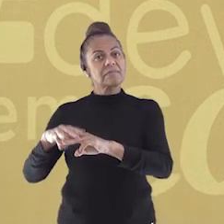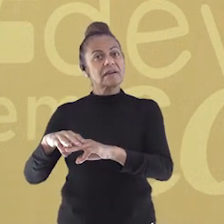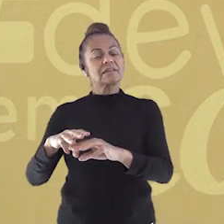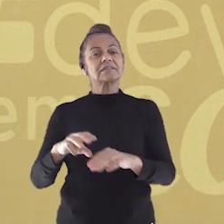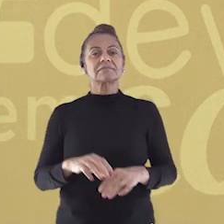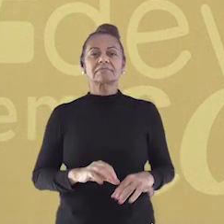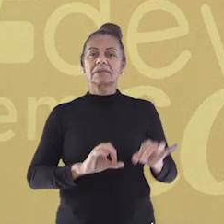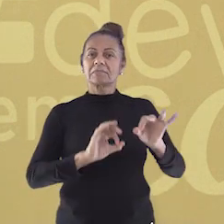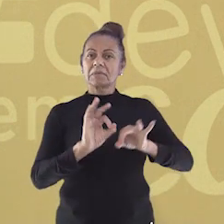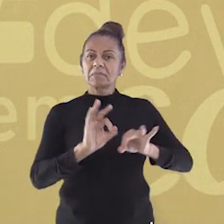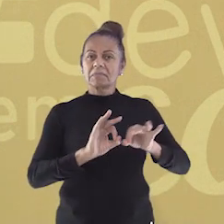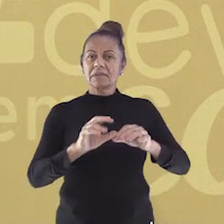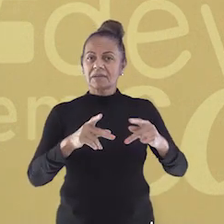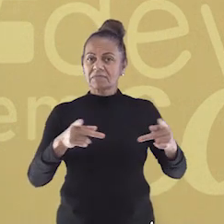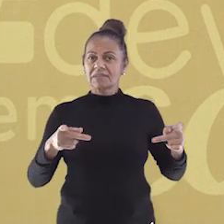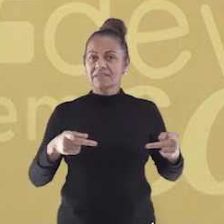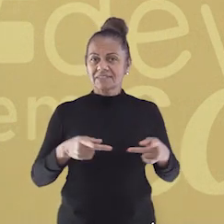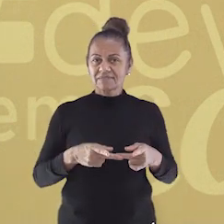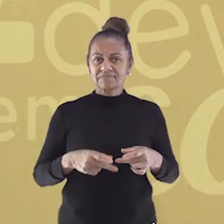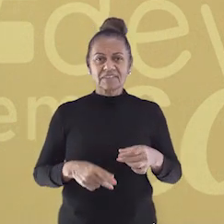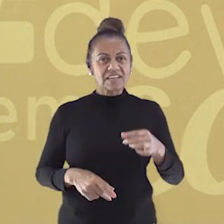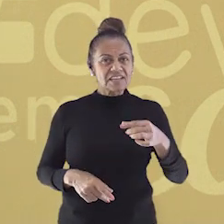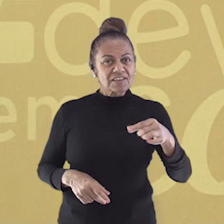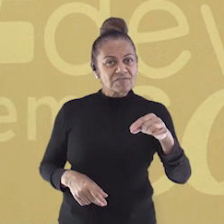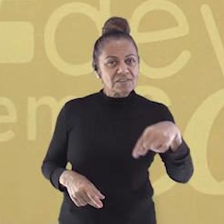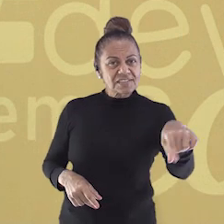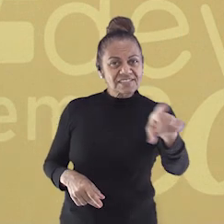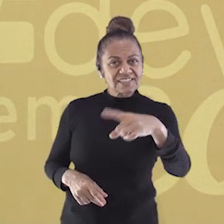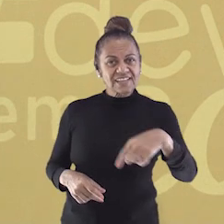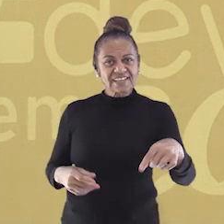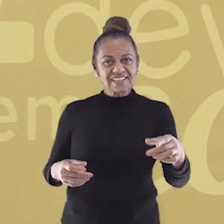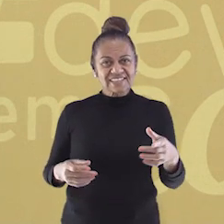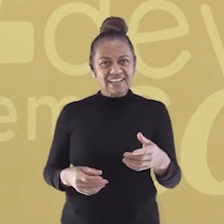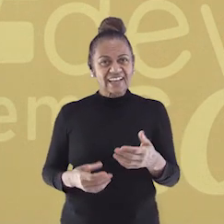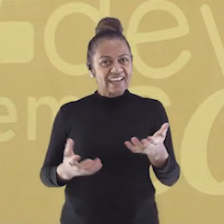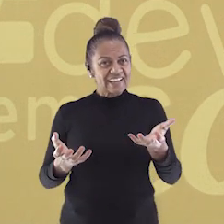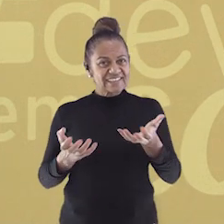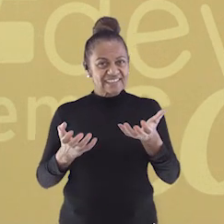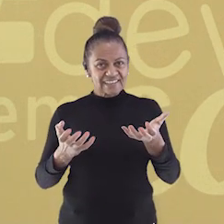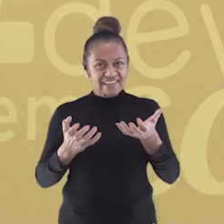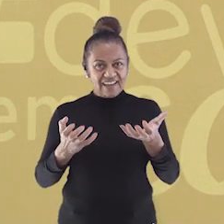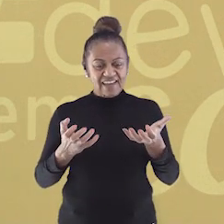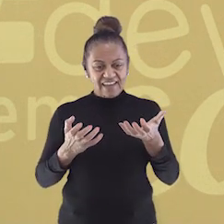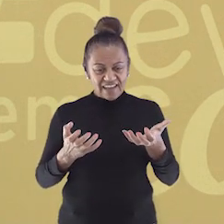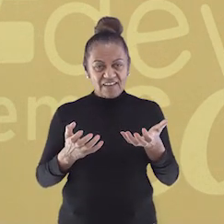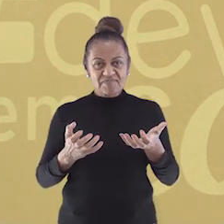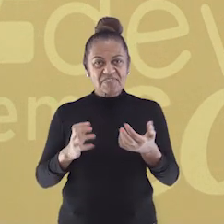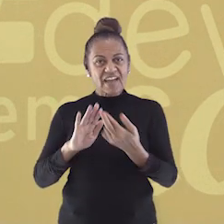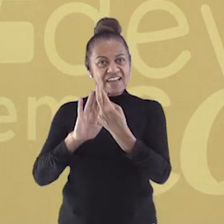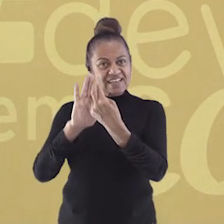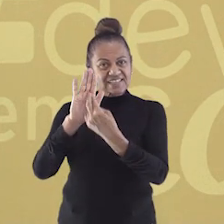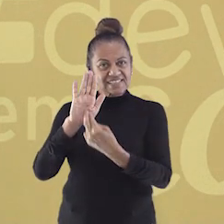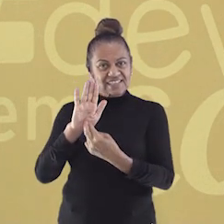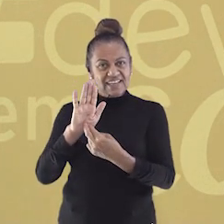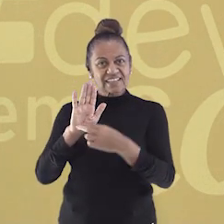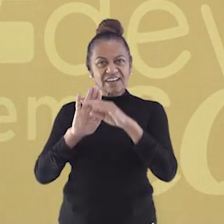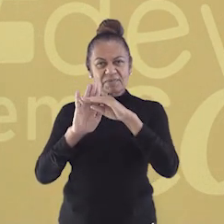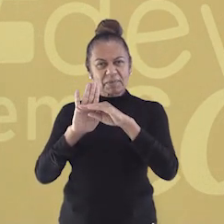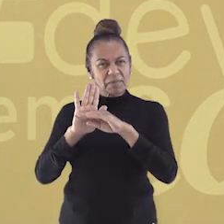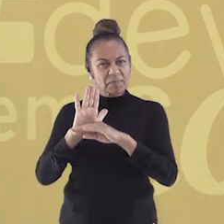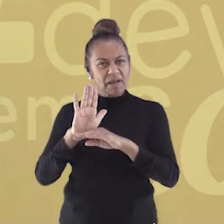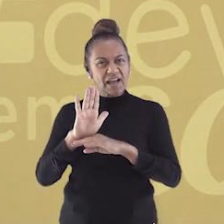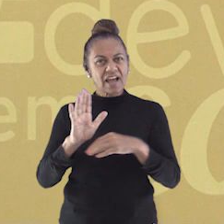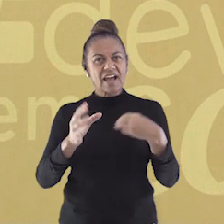pizza. E você, gostaria de pegar a receita para fazer essa pizza de pão de forma para a sua